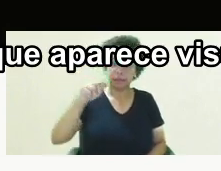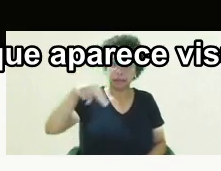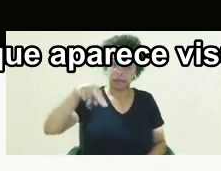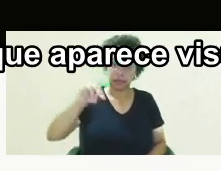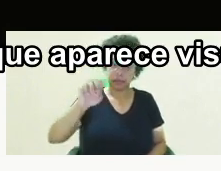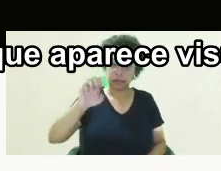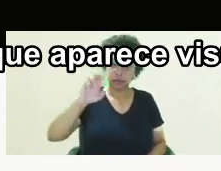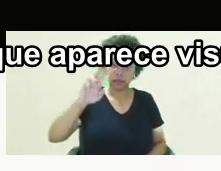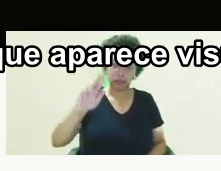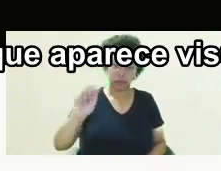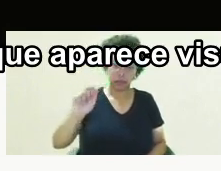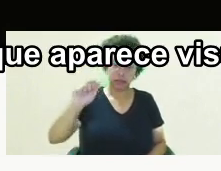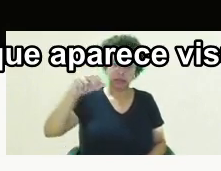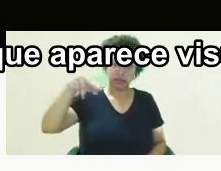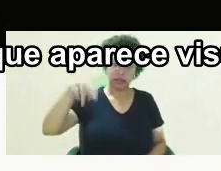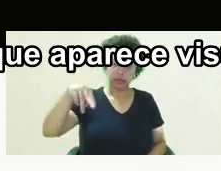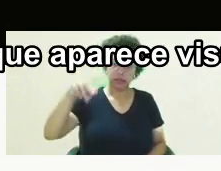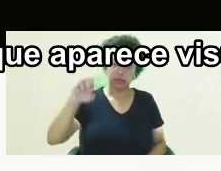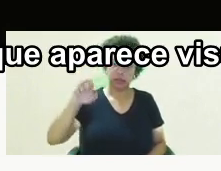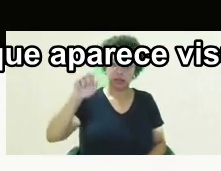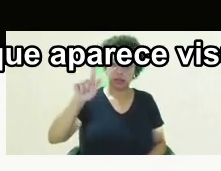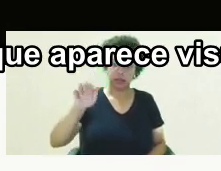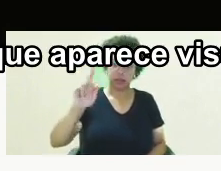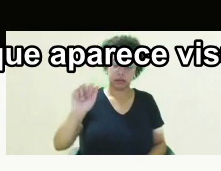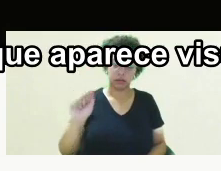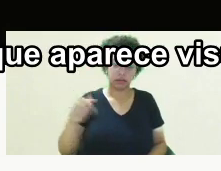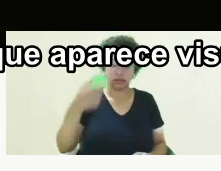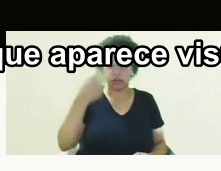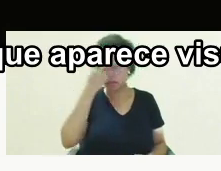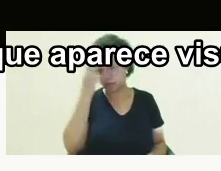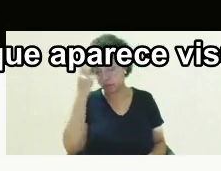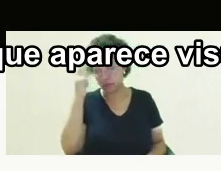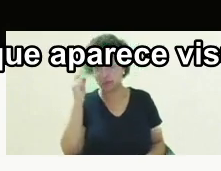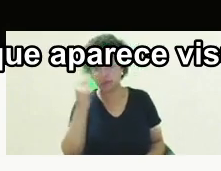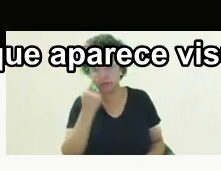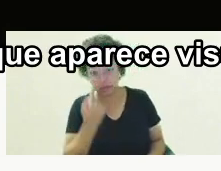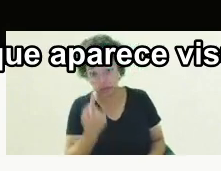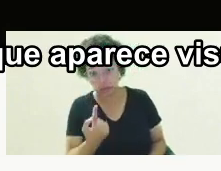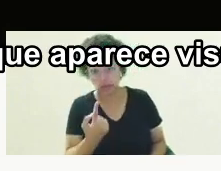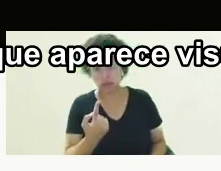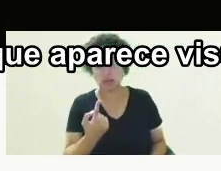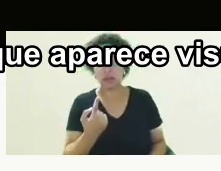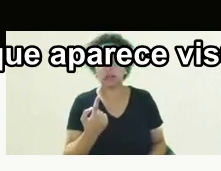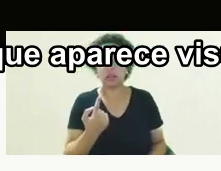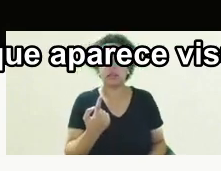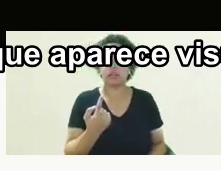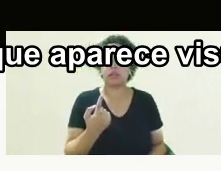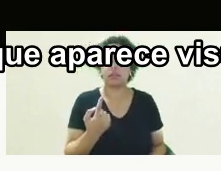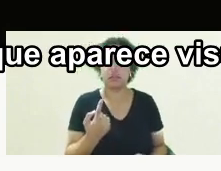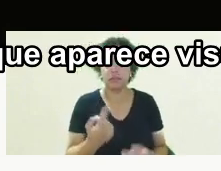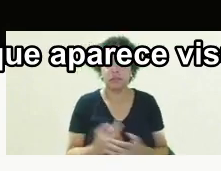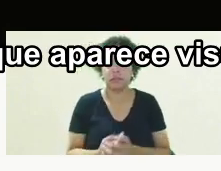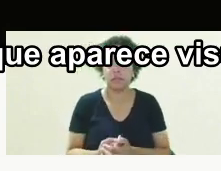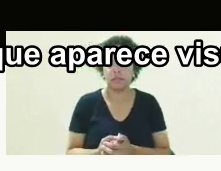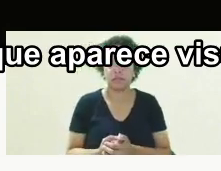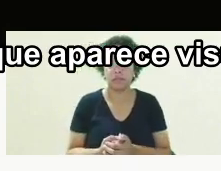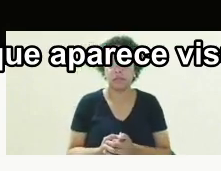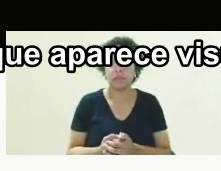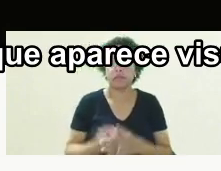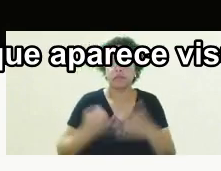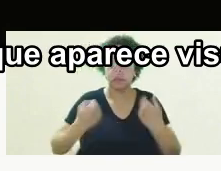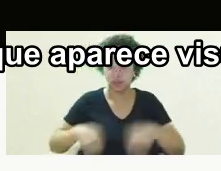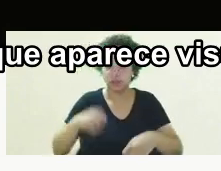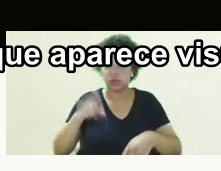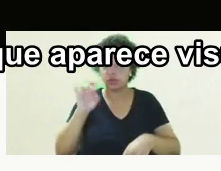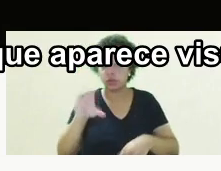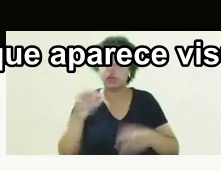aqui. Então, a pessoa ali que está ouvindo a audiodescrição também precisa receber só